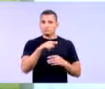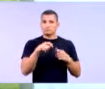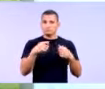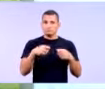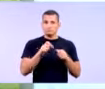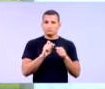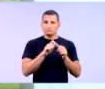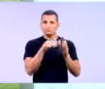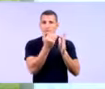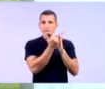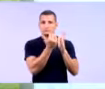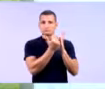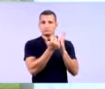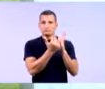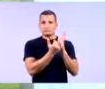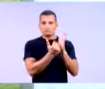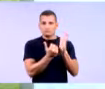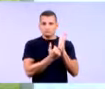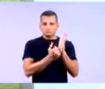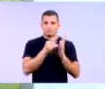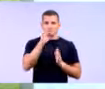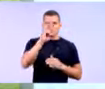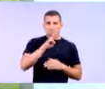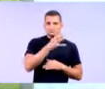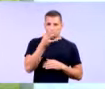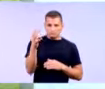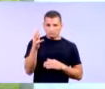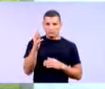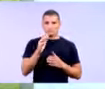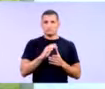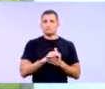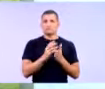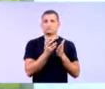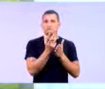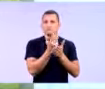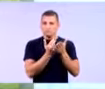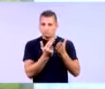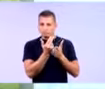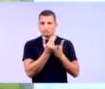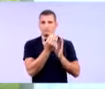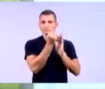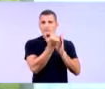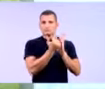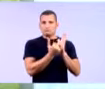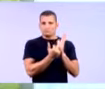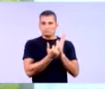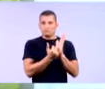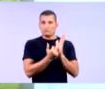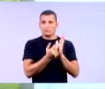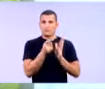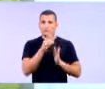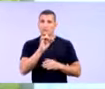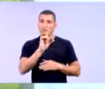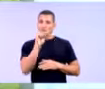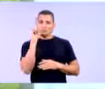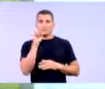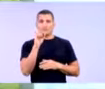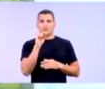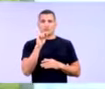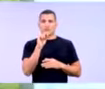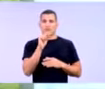lista, né, de tabela, uma lista de quadros, uma lista de figuras, e ele é opcional. Mas se